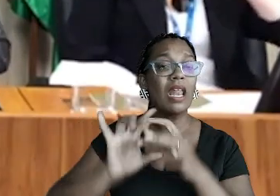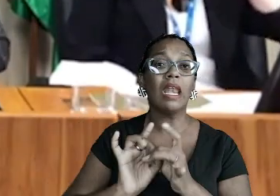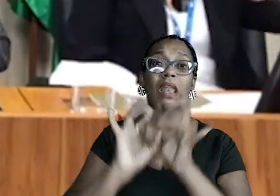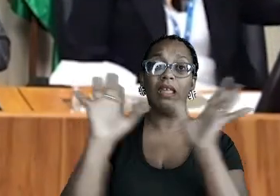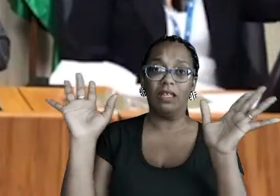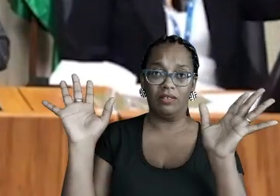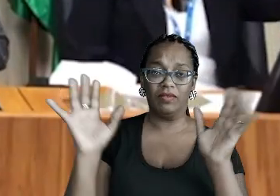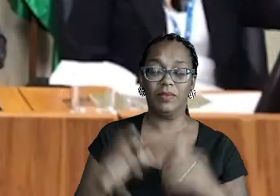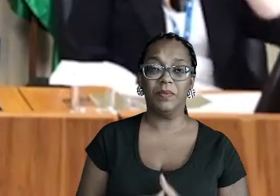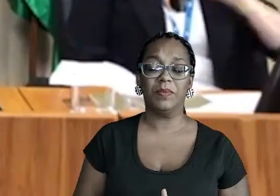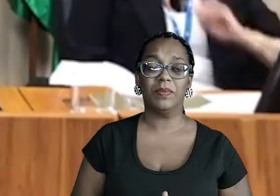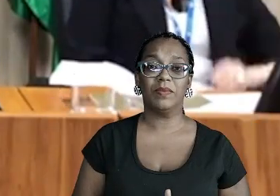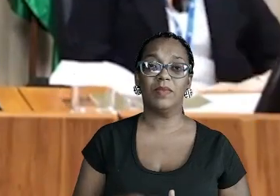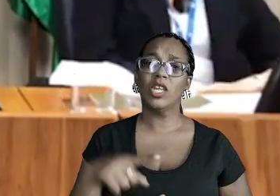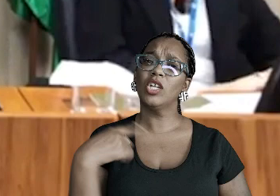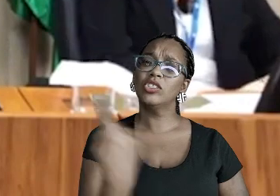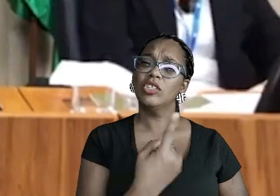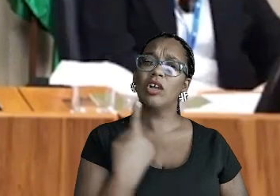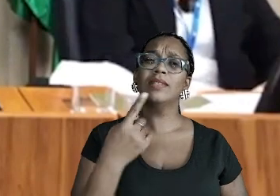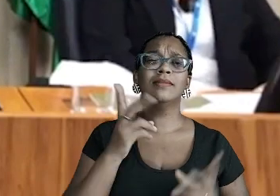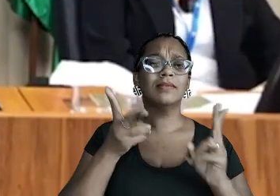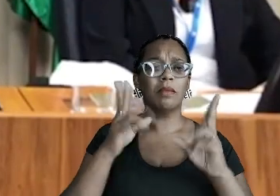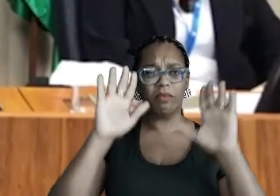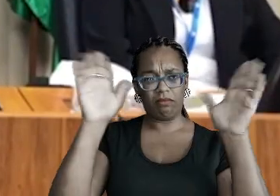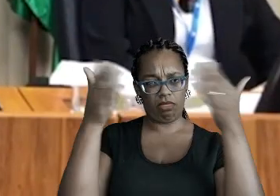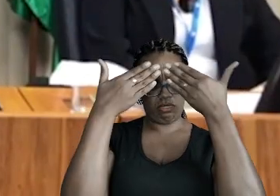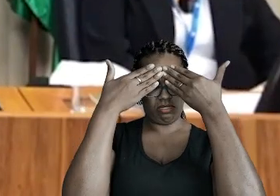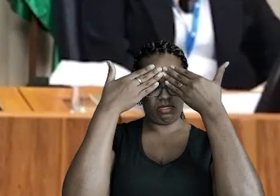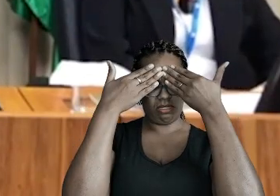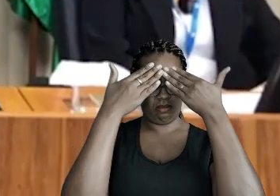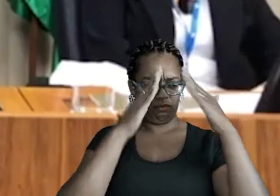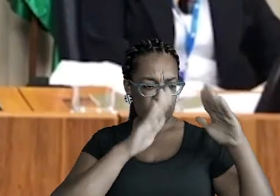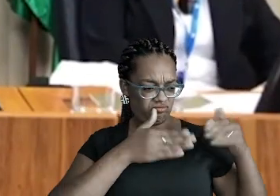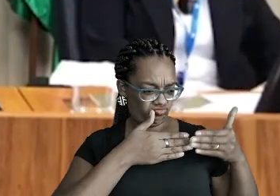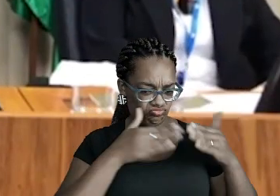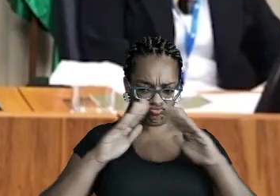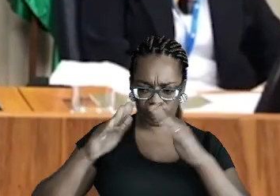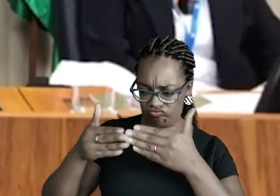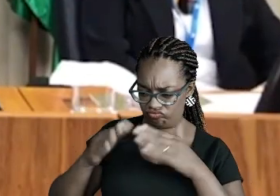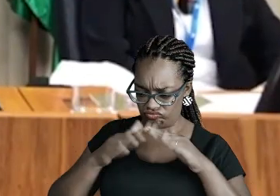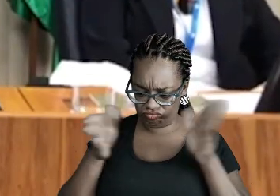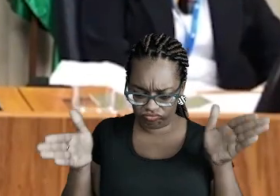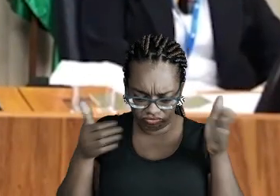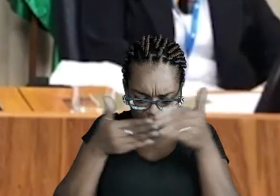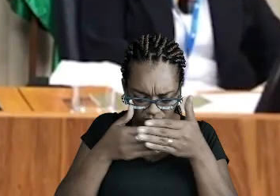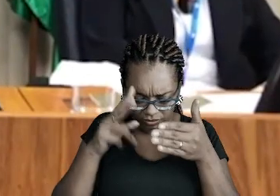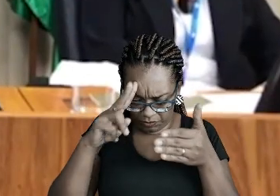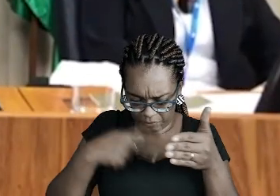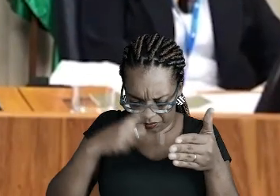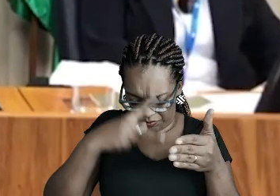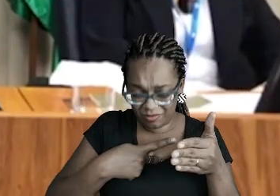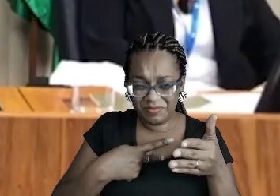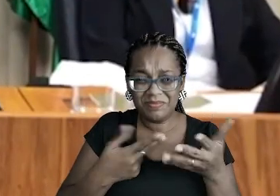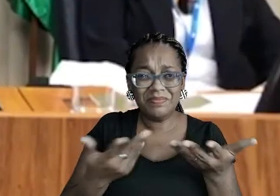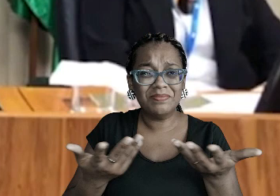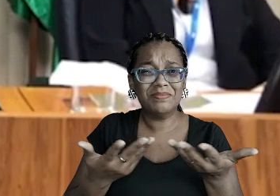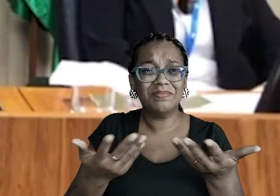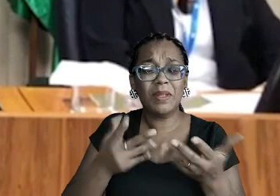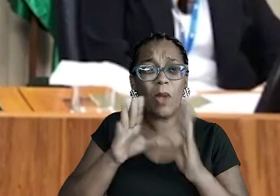livro Pensar nós ficamos muito fechados às vezes nas nossas caixinhas e